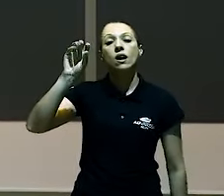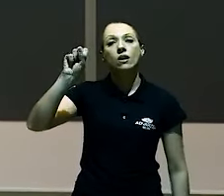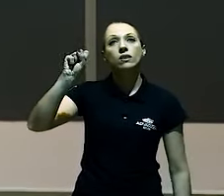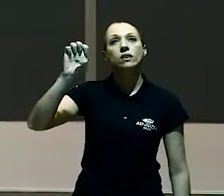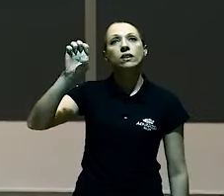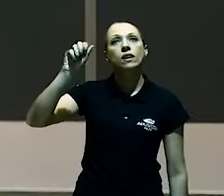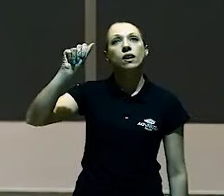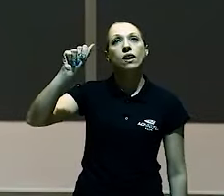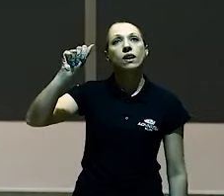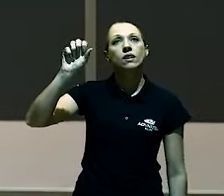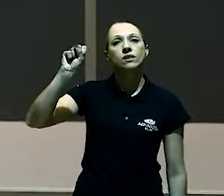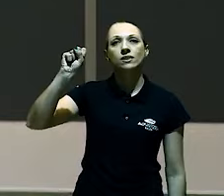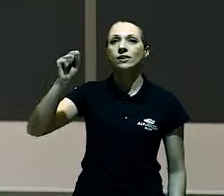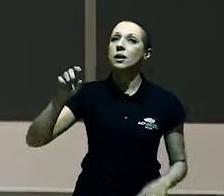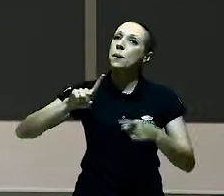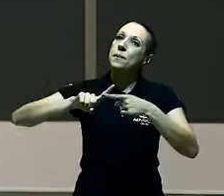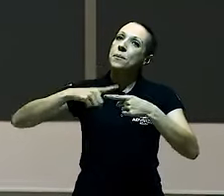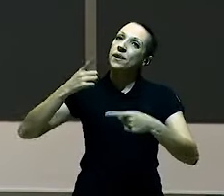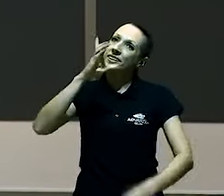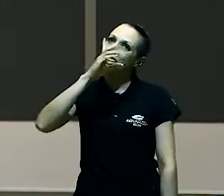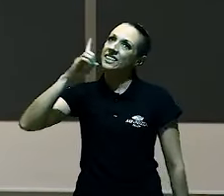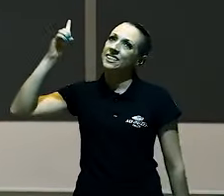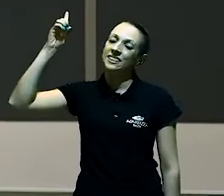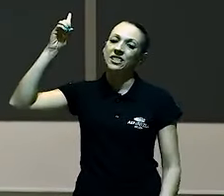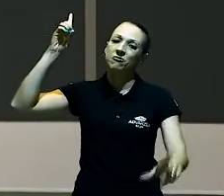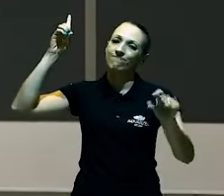você. Deus não faz isso.